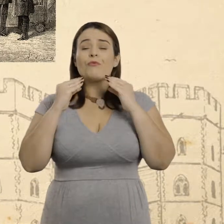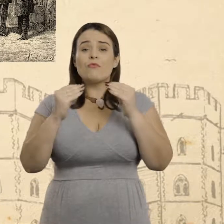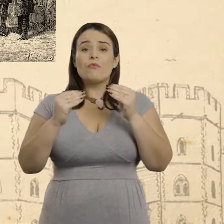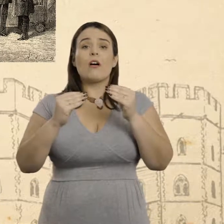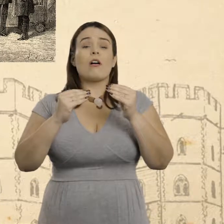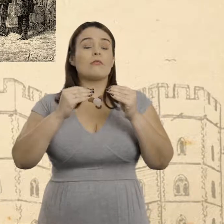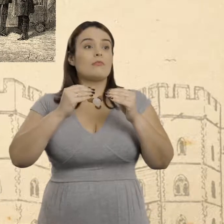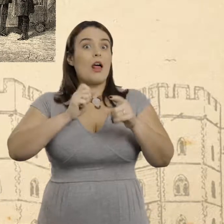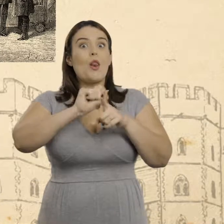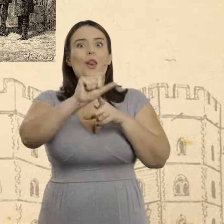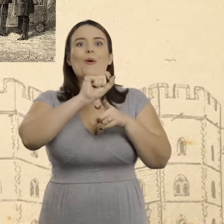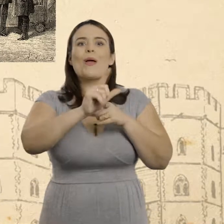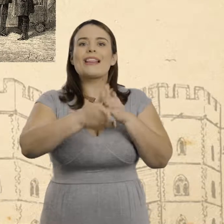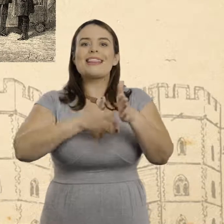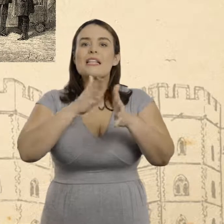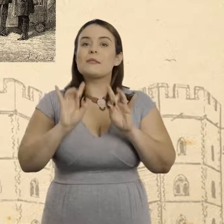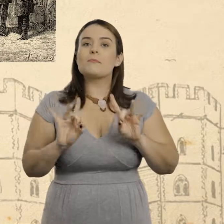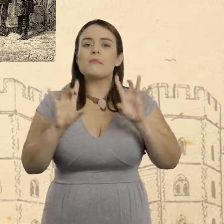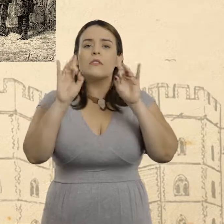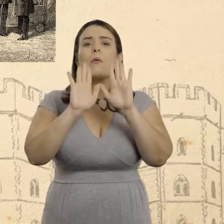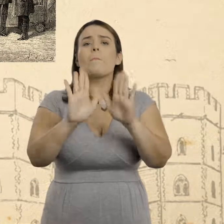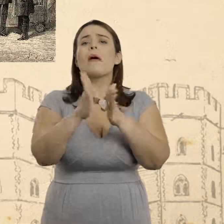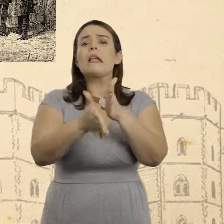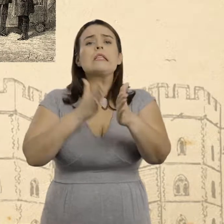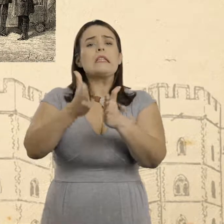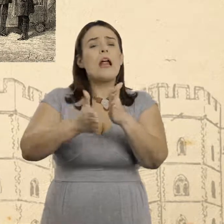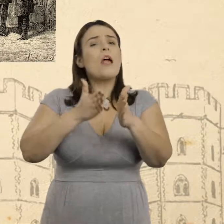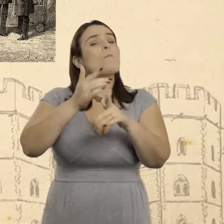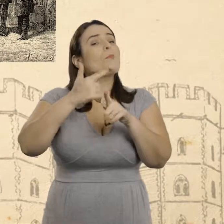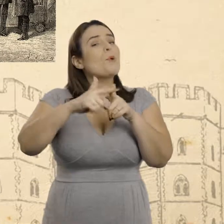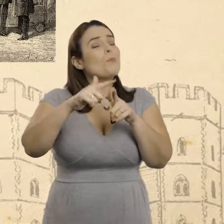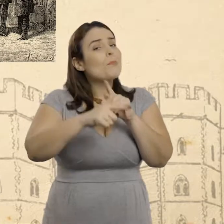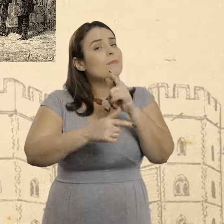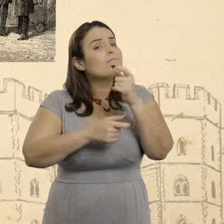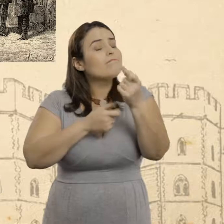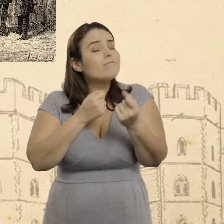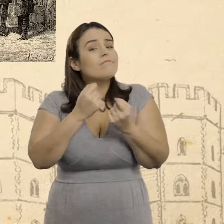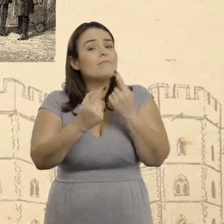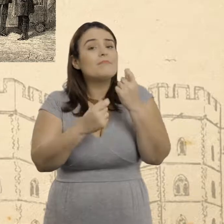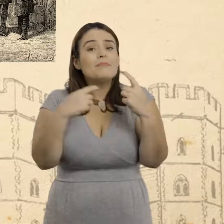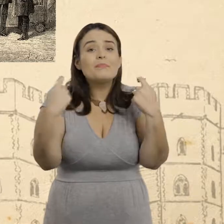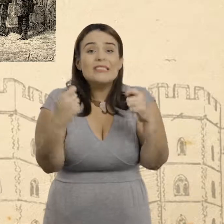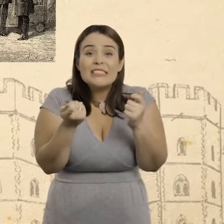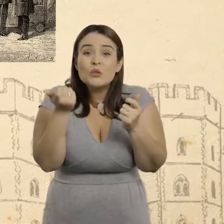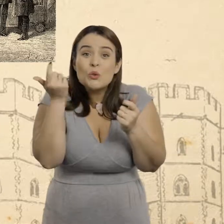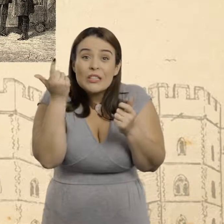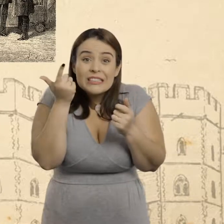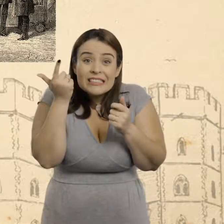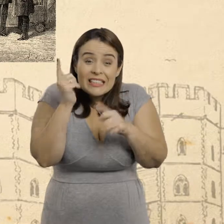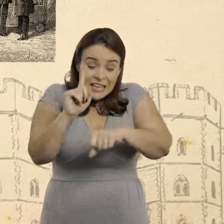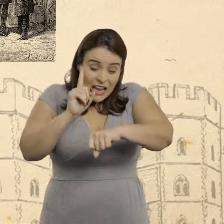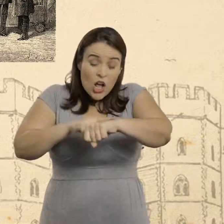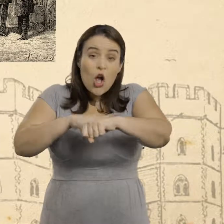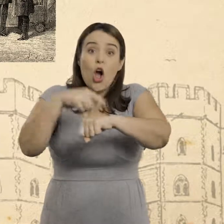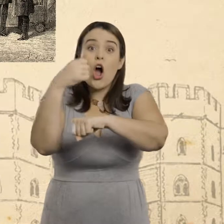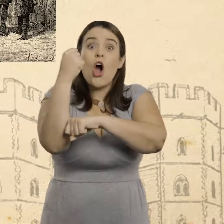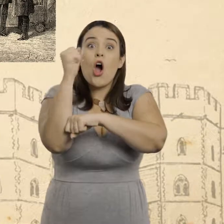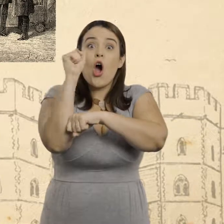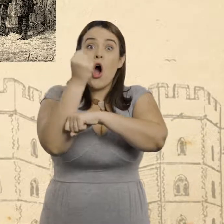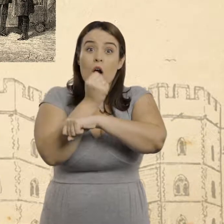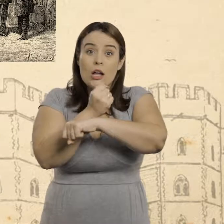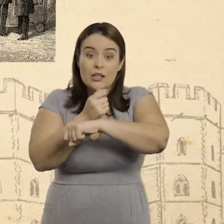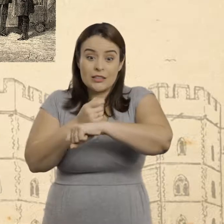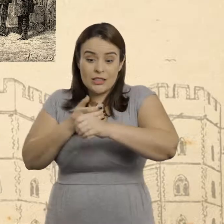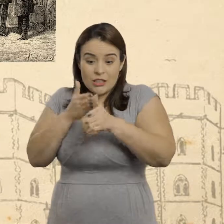trem especial, mas o trem teve alguns problemas no caminho. Para cumprir a aposta, o Sr. Fogg deveria chegar à estação às